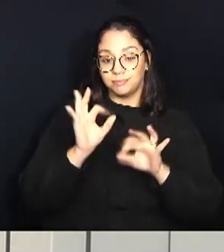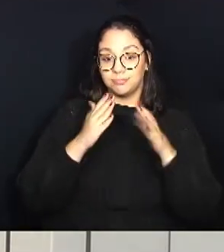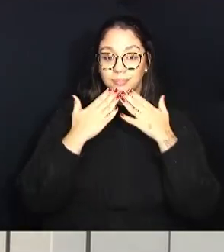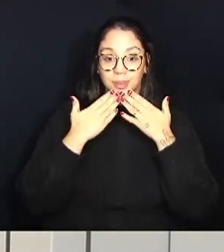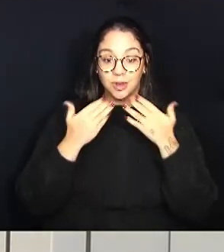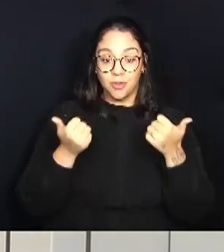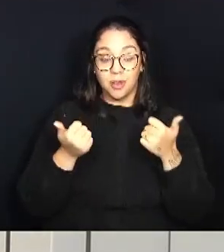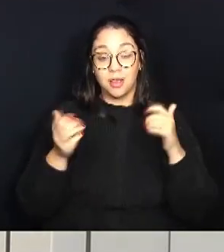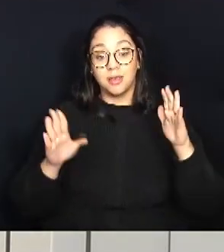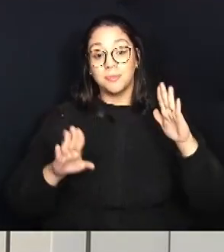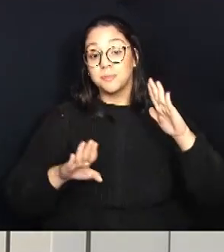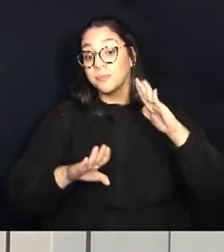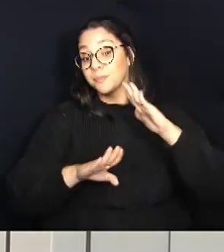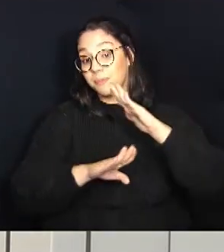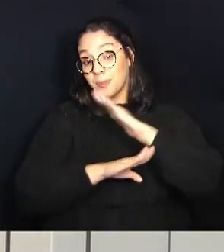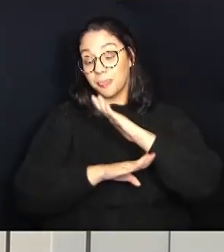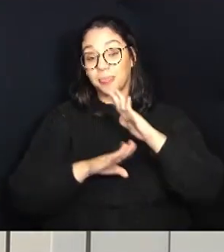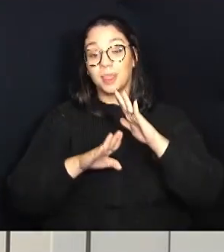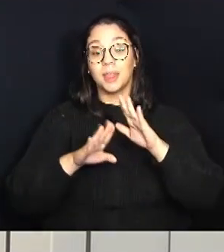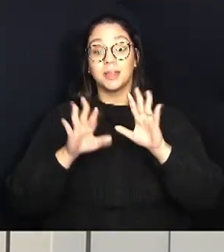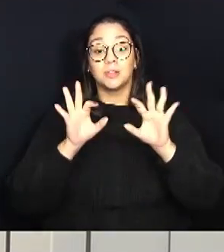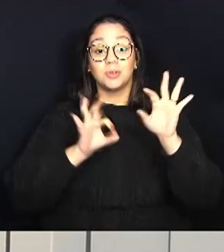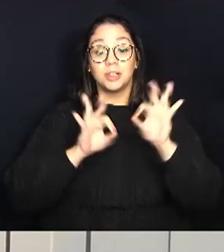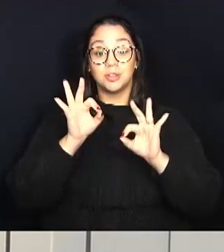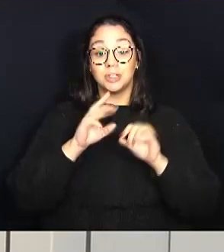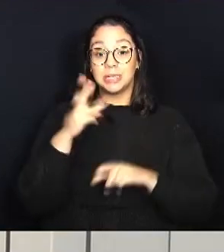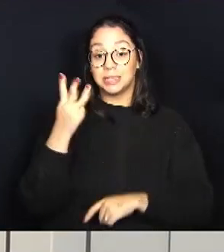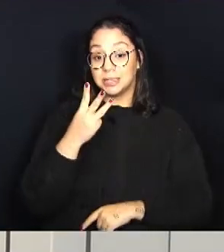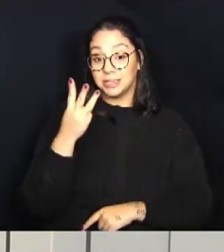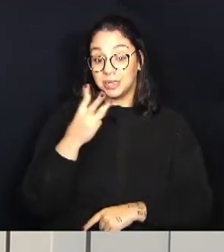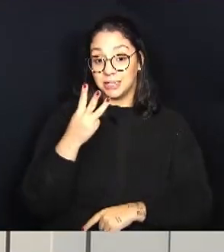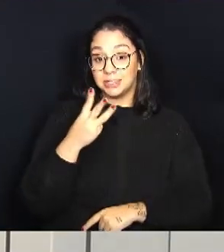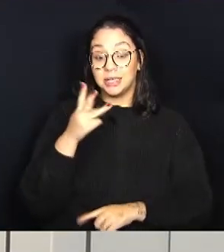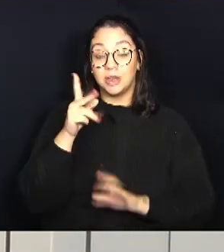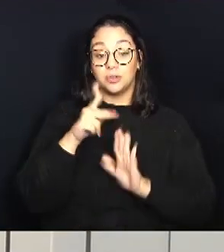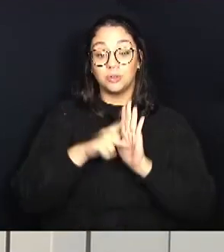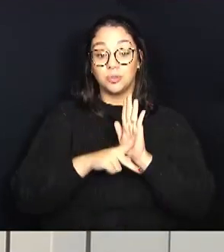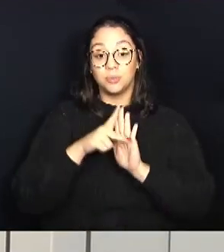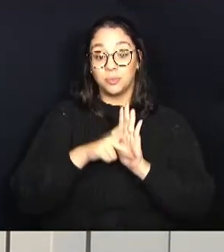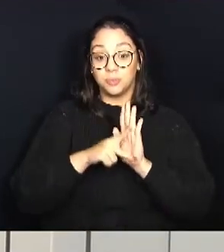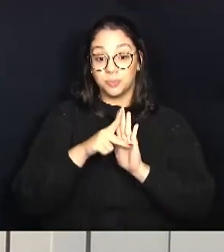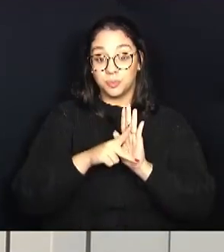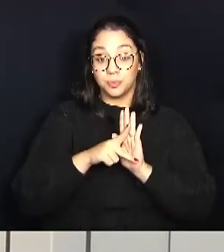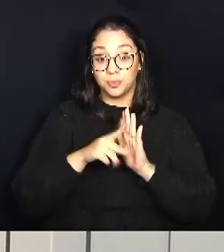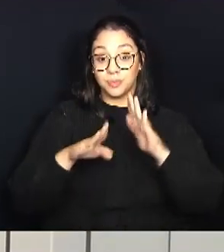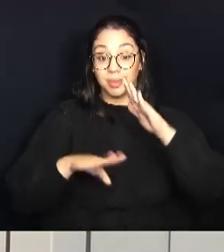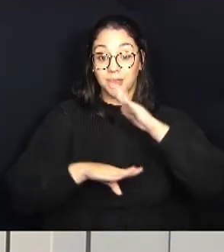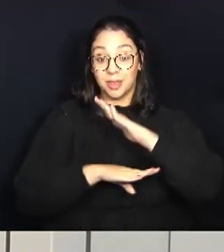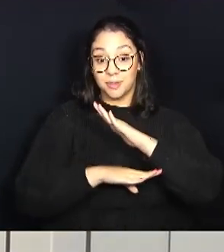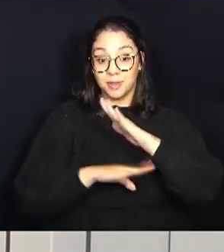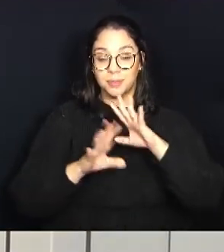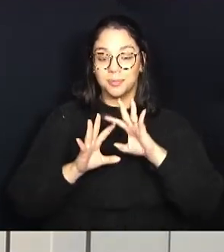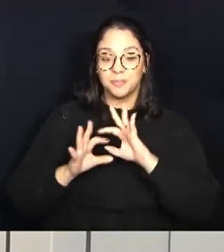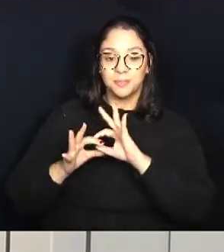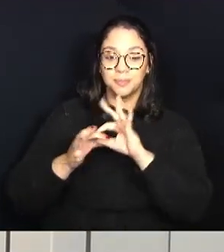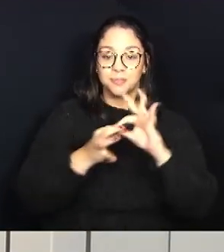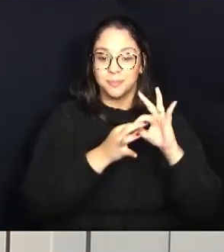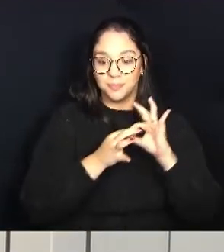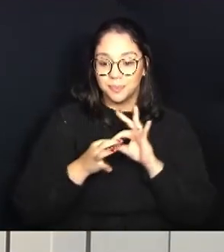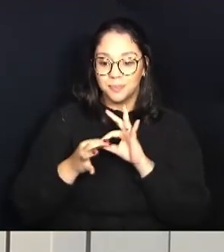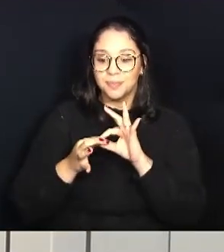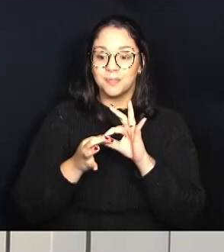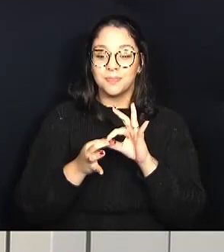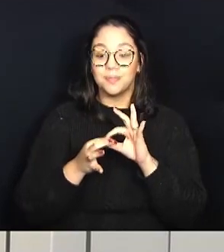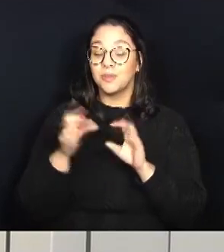a Câmara de Campinas organizou a 3ª edição do projeto Câmara Integrada. A iniciativa, realizada